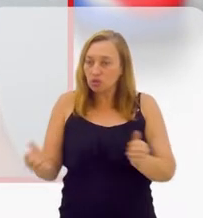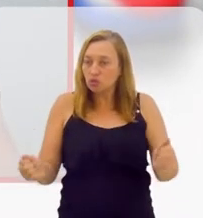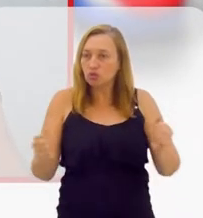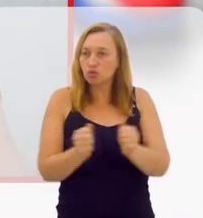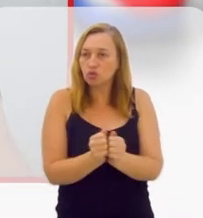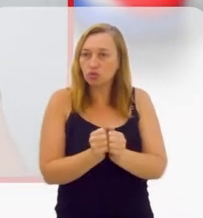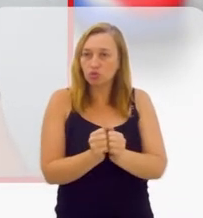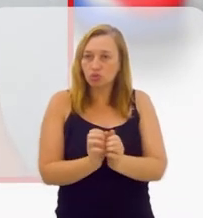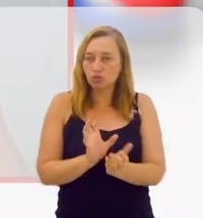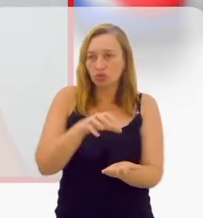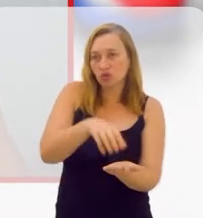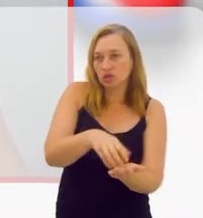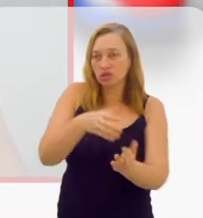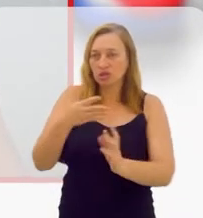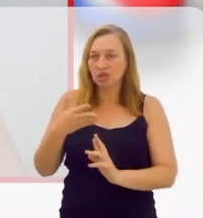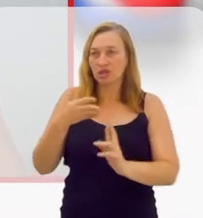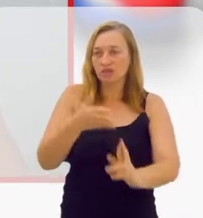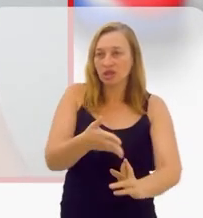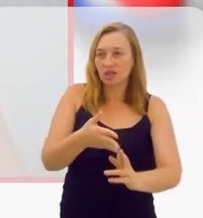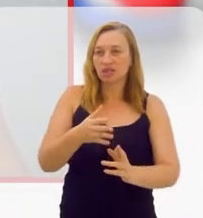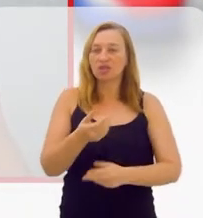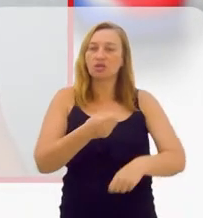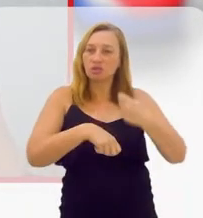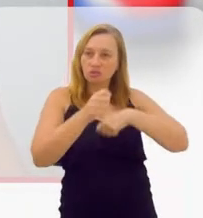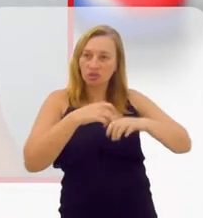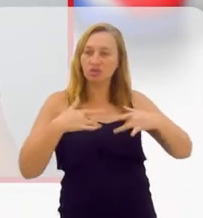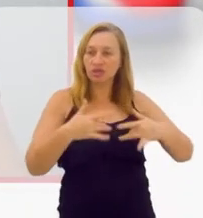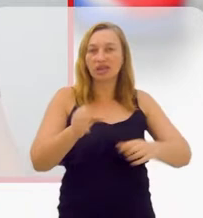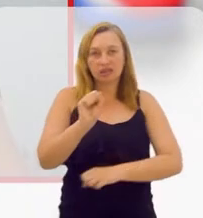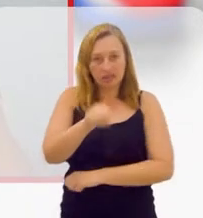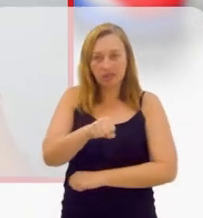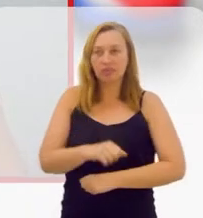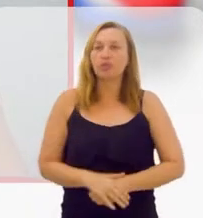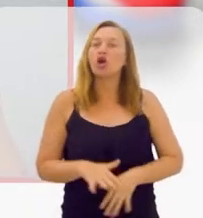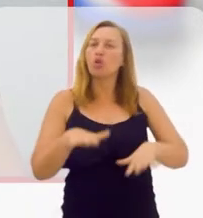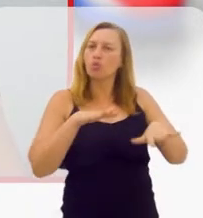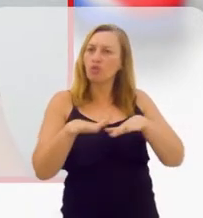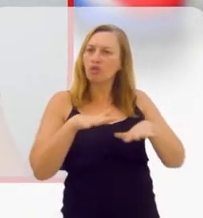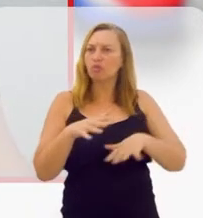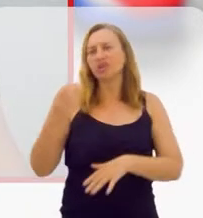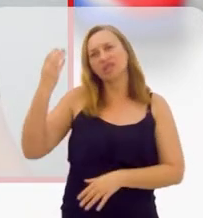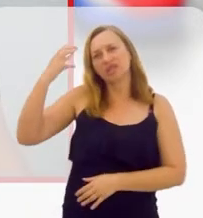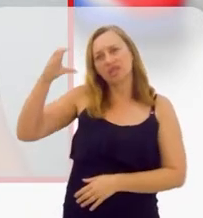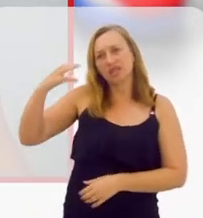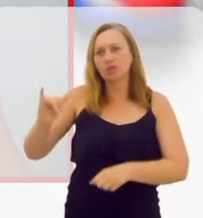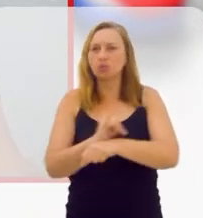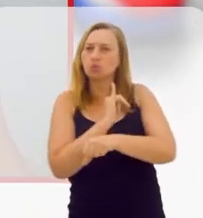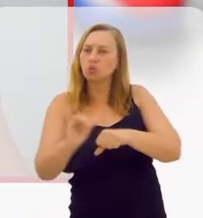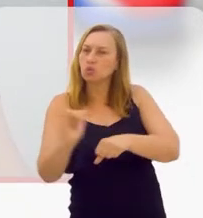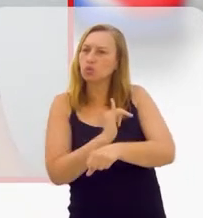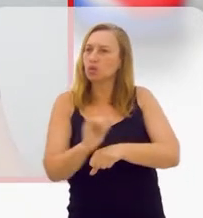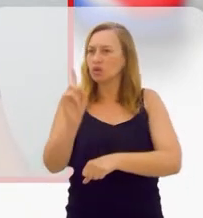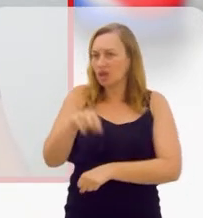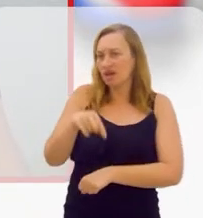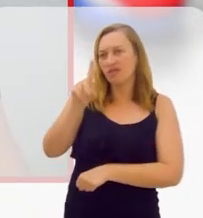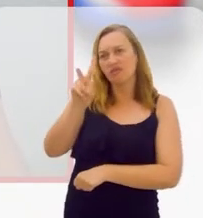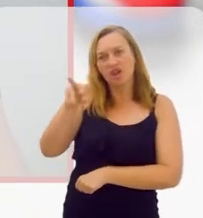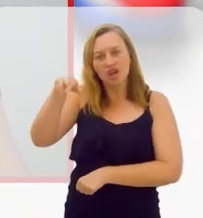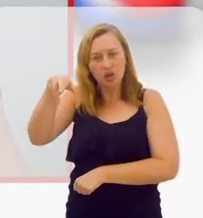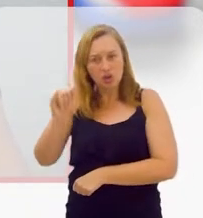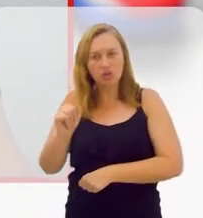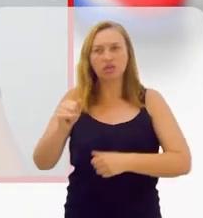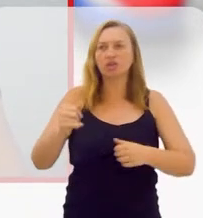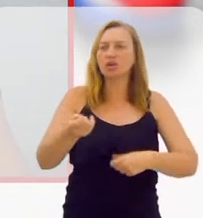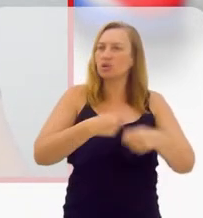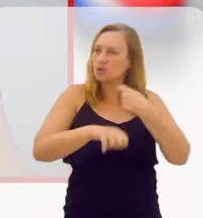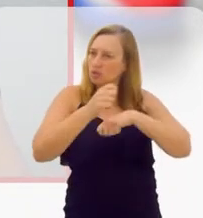atuam também junto ao Centro de Economia Solidária, isso? Isso, exatamente. O movimento em Niterói, acho que ele é bem articulado, né, Verônica? Sim, a